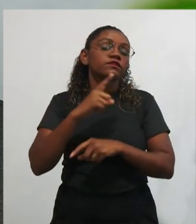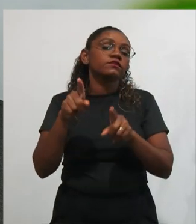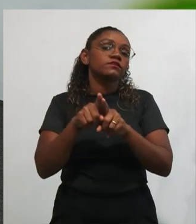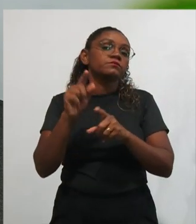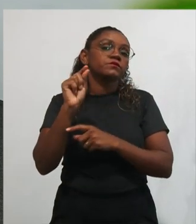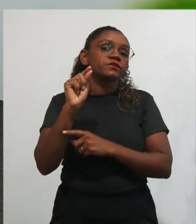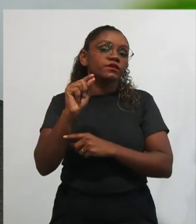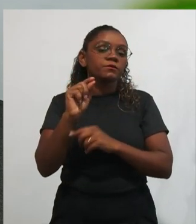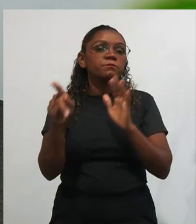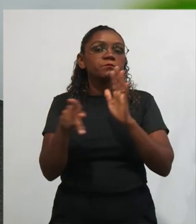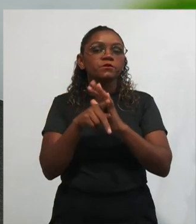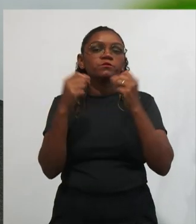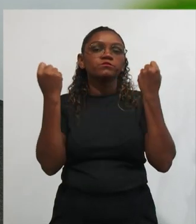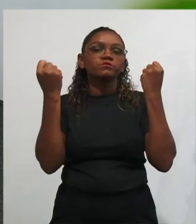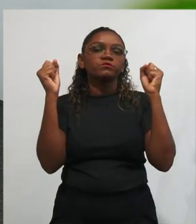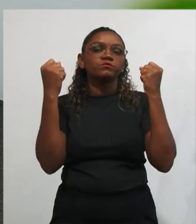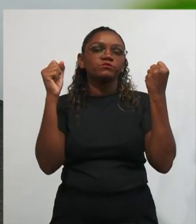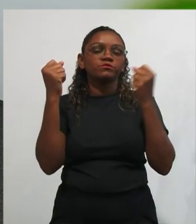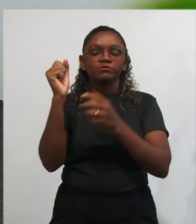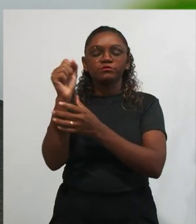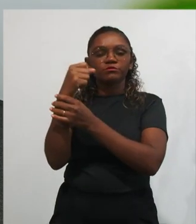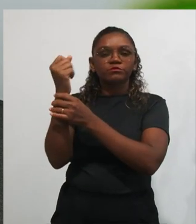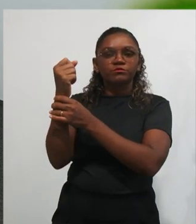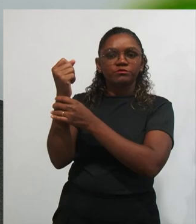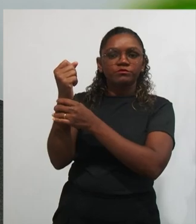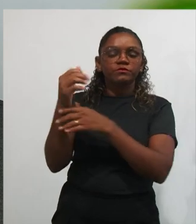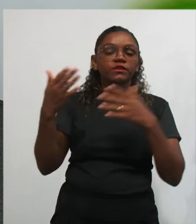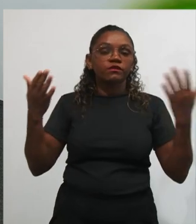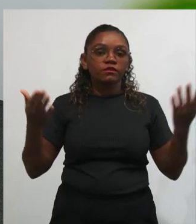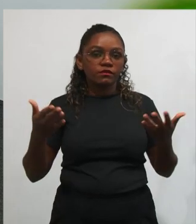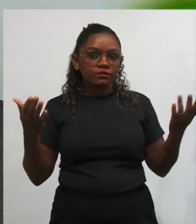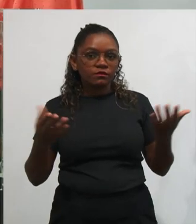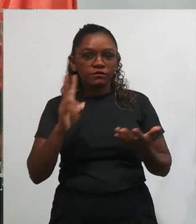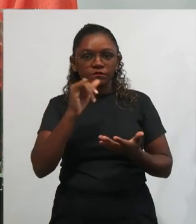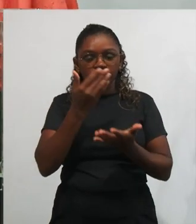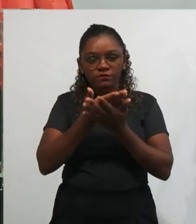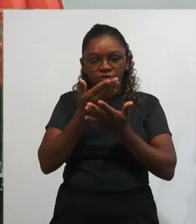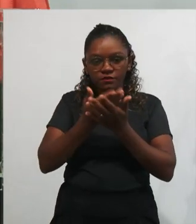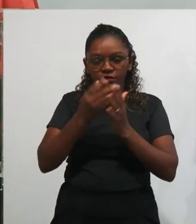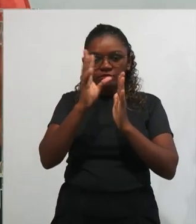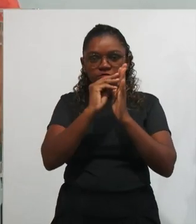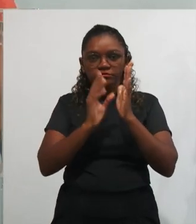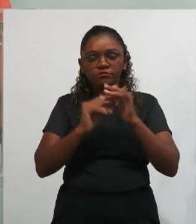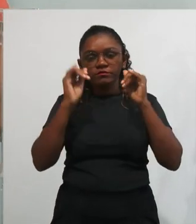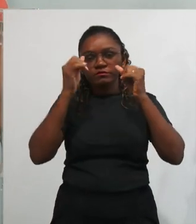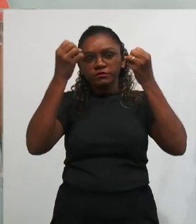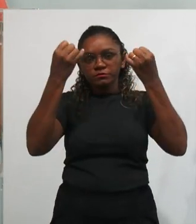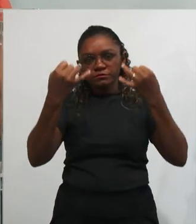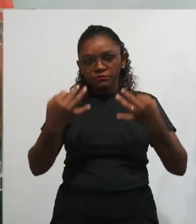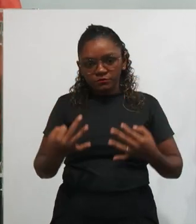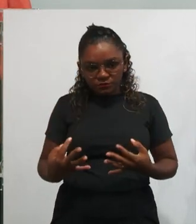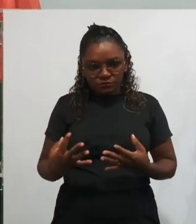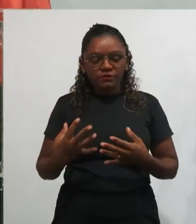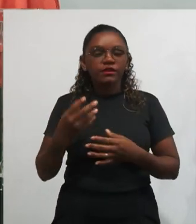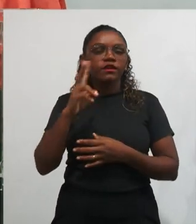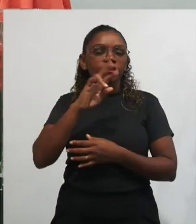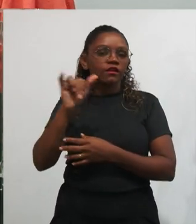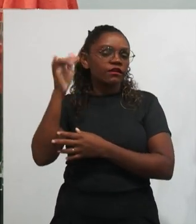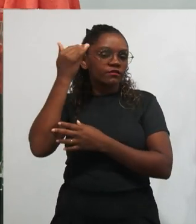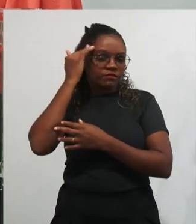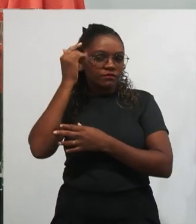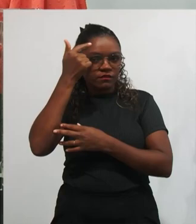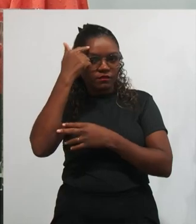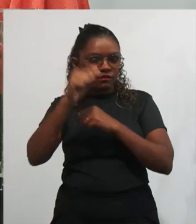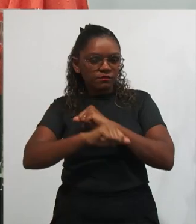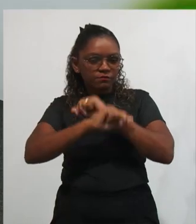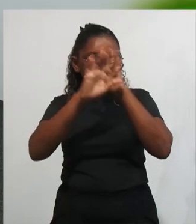transtorno motor vamos agora adentar então a aula para que nós possamos compreender melhor do que se trata a disgrafia vamos lá